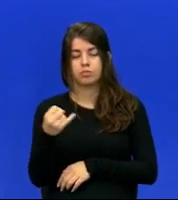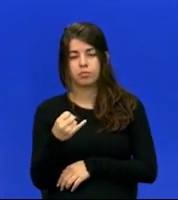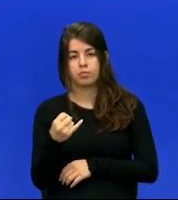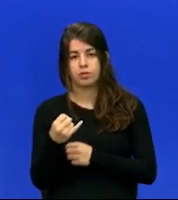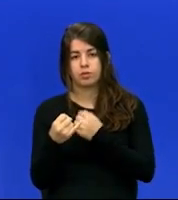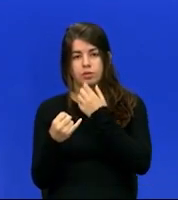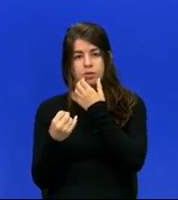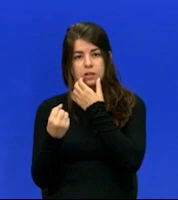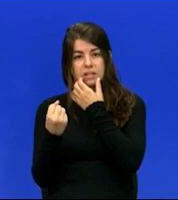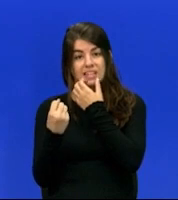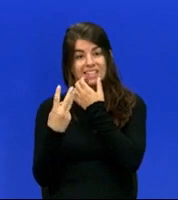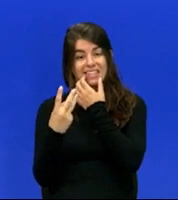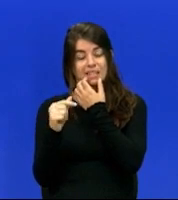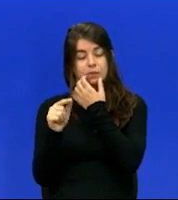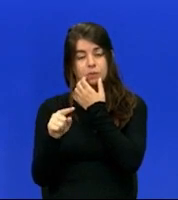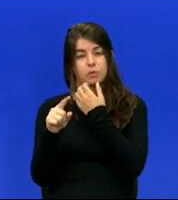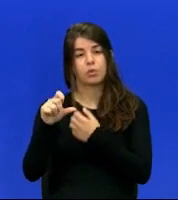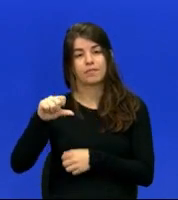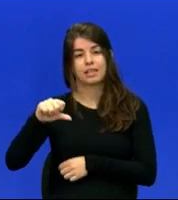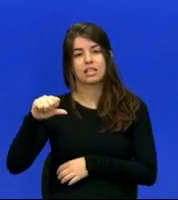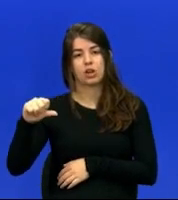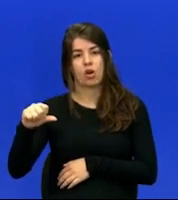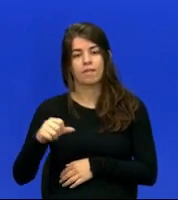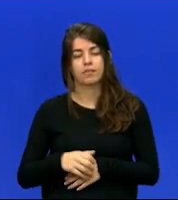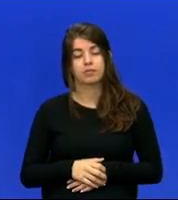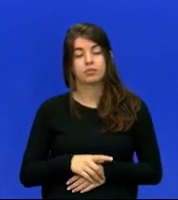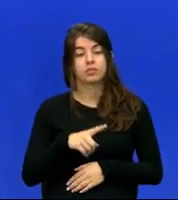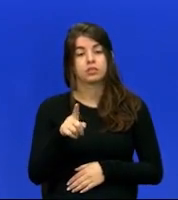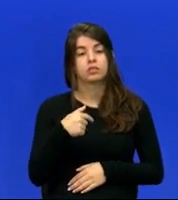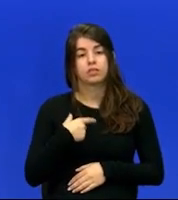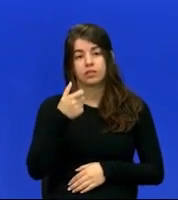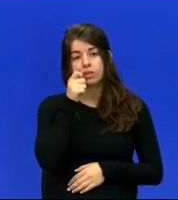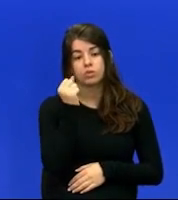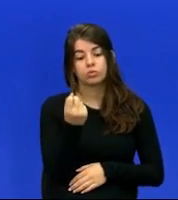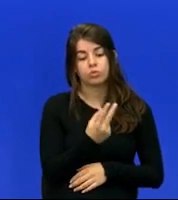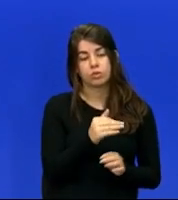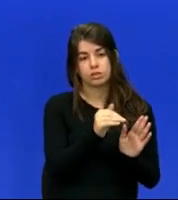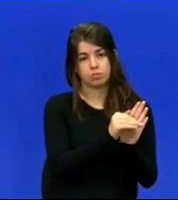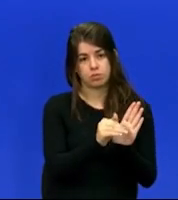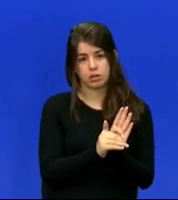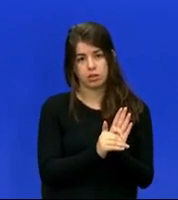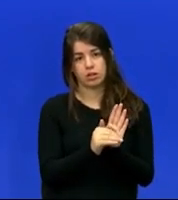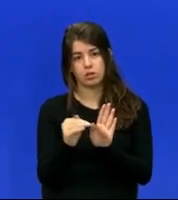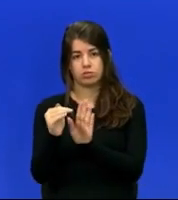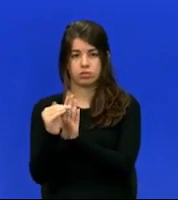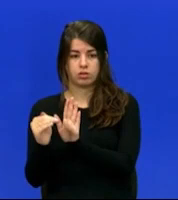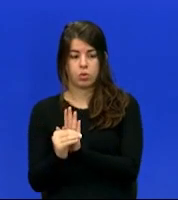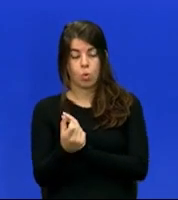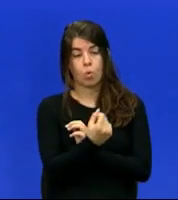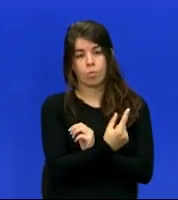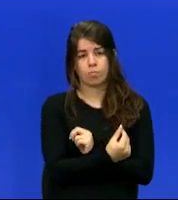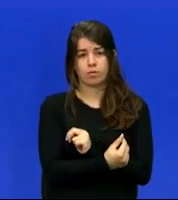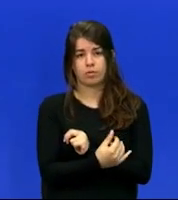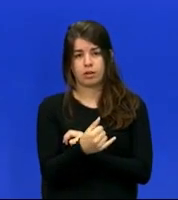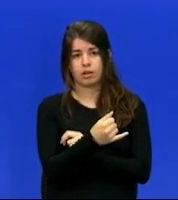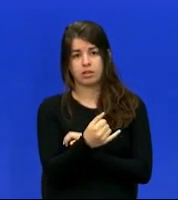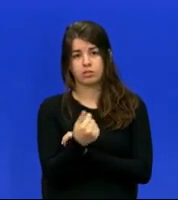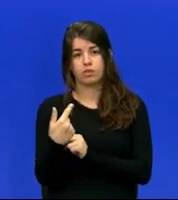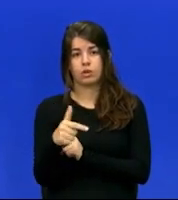e 3,99. Representa, você vai estar trabalhando com duas tabelas, uma de valores negativos e a outra de